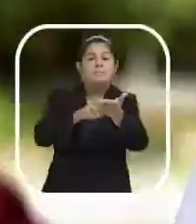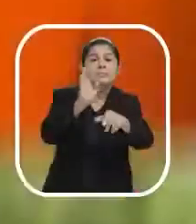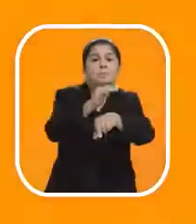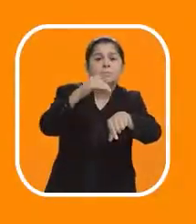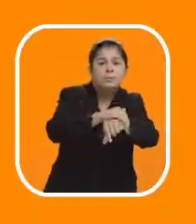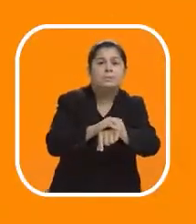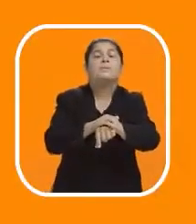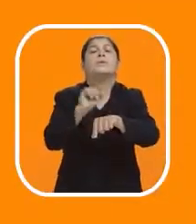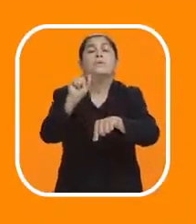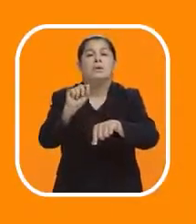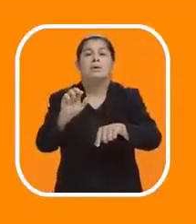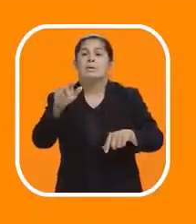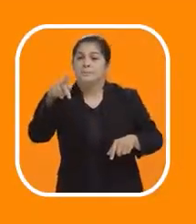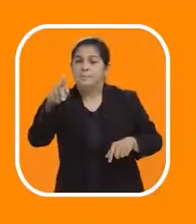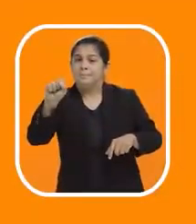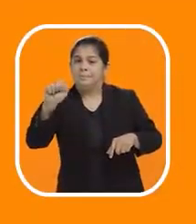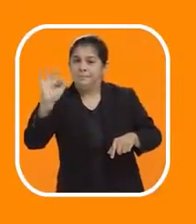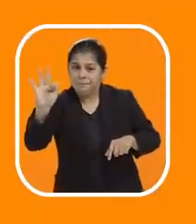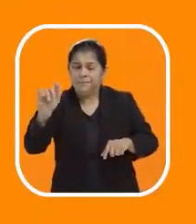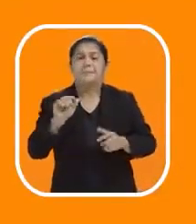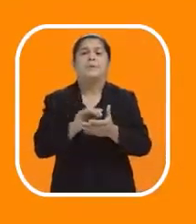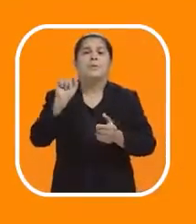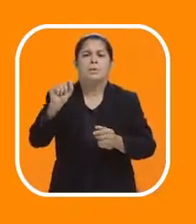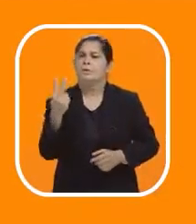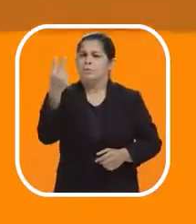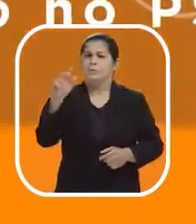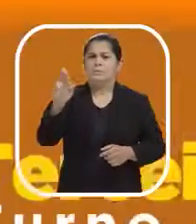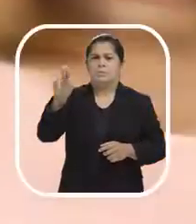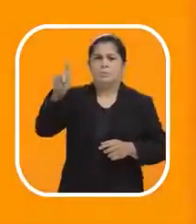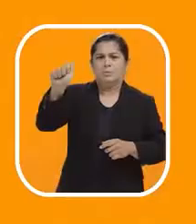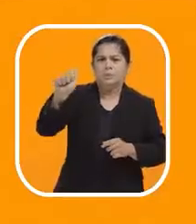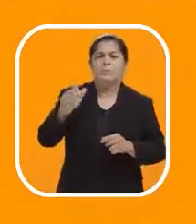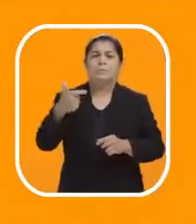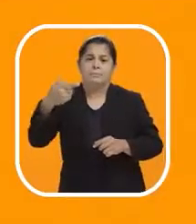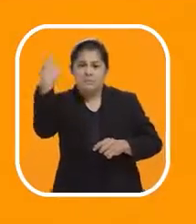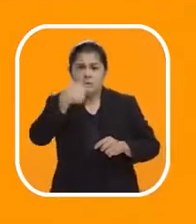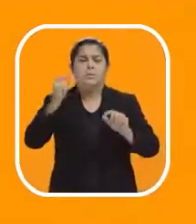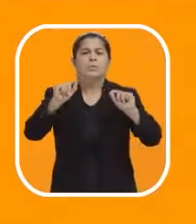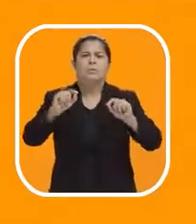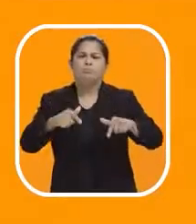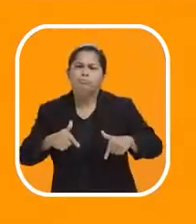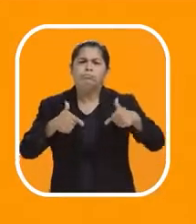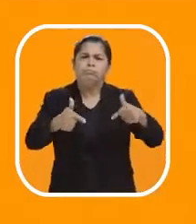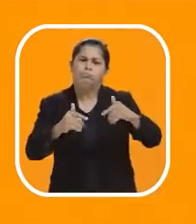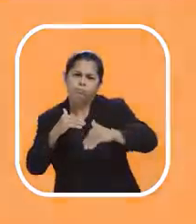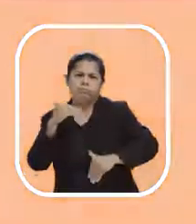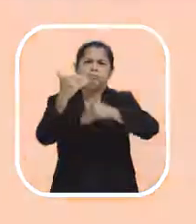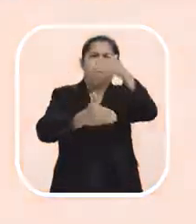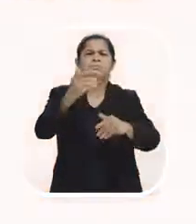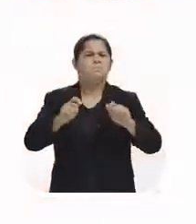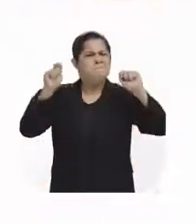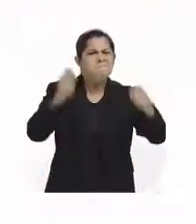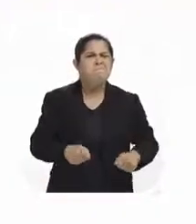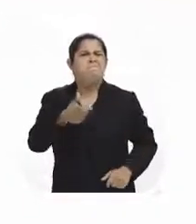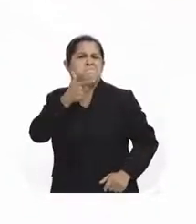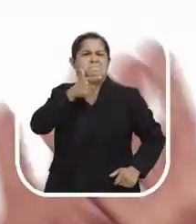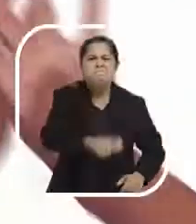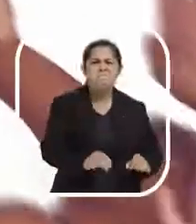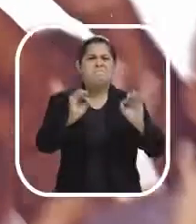têm a vontade de sair e viver a vida, eles têm que se arriscar. Onde uns desistem, outros encontram a força que